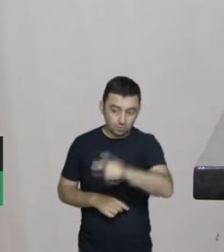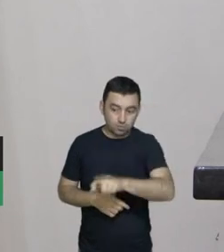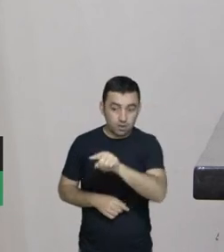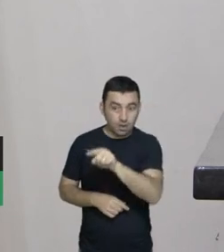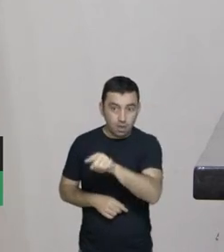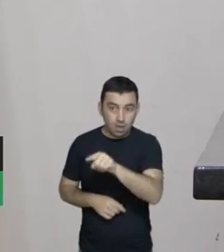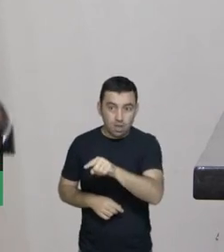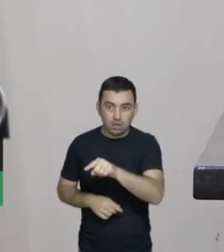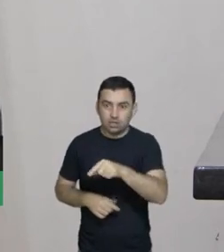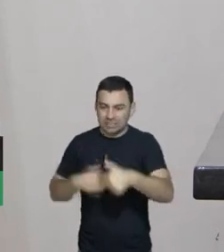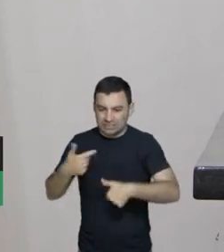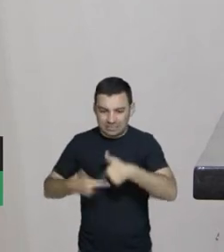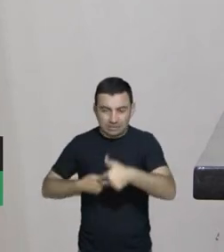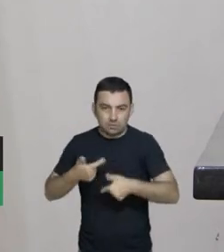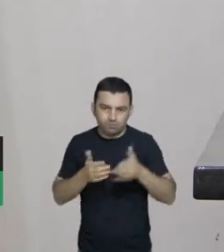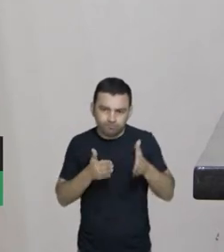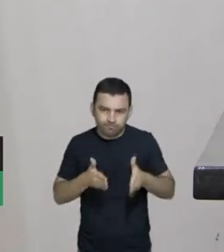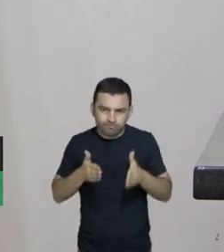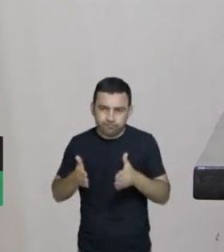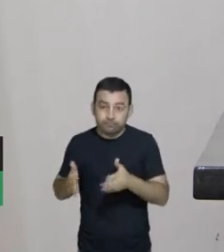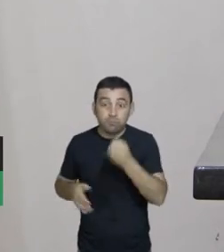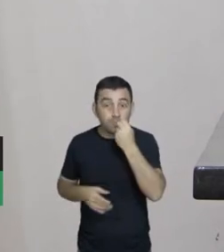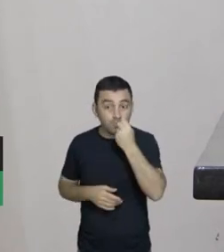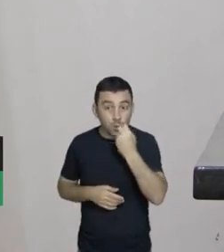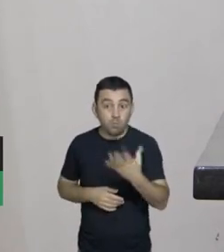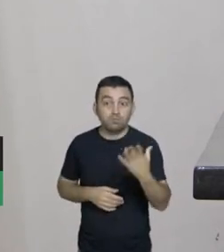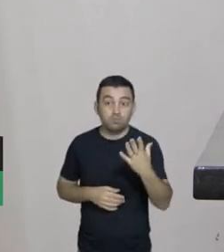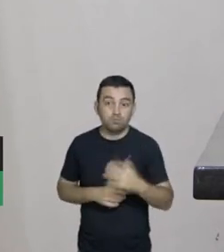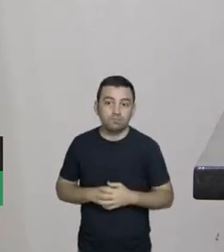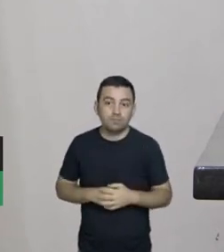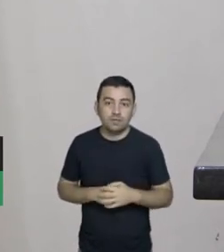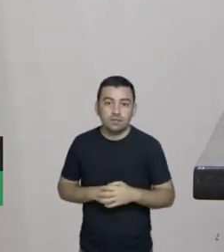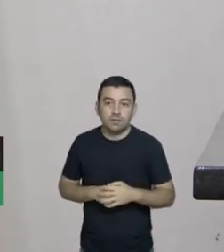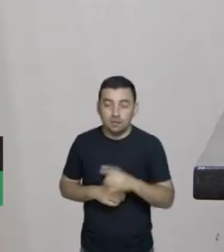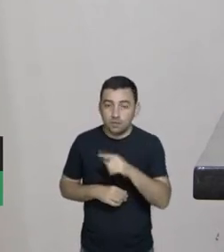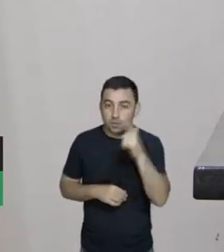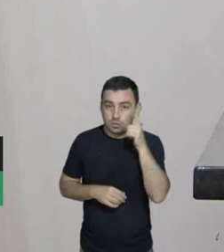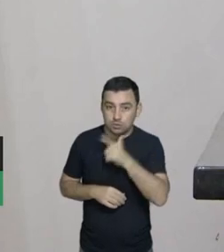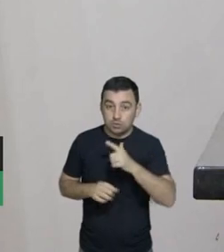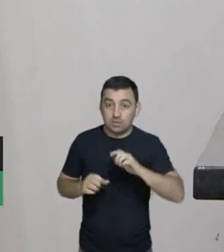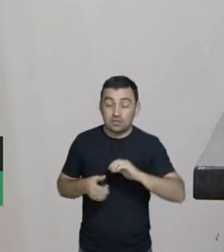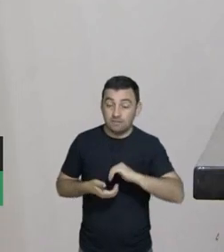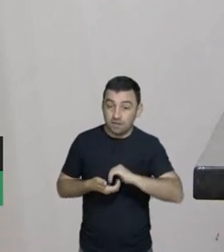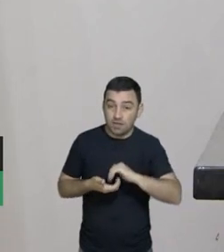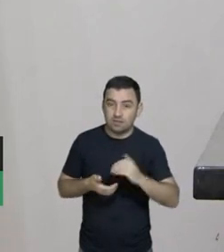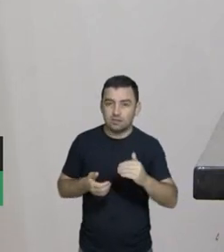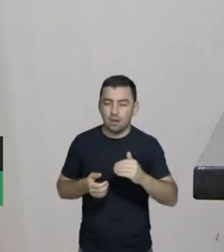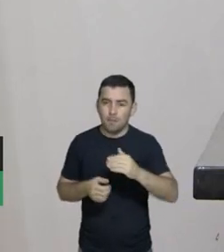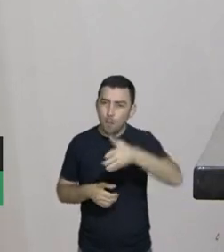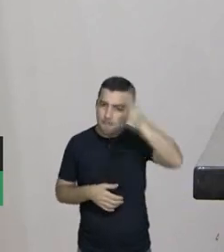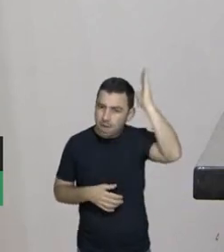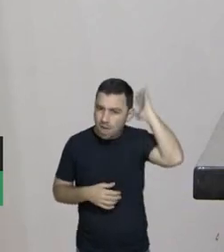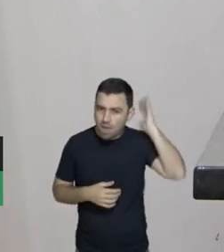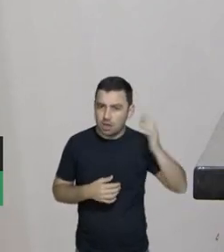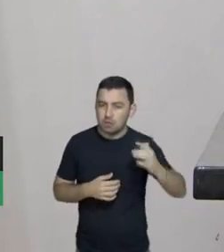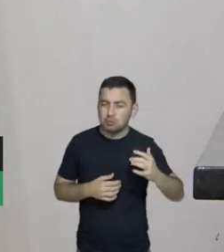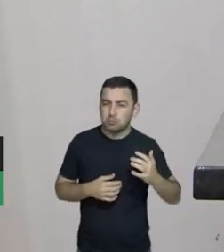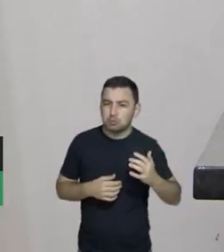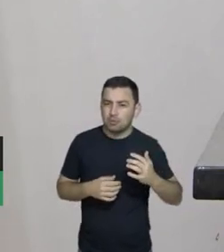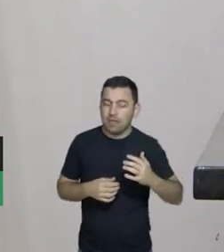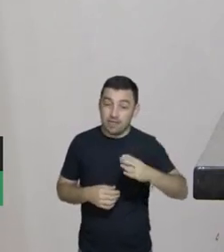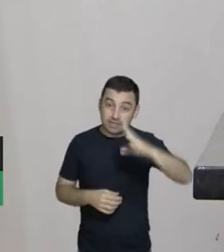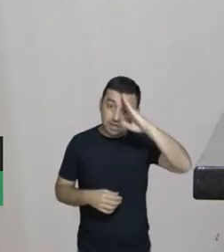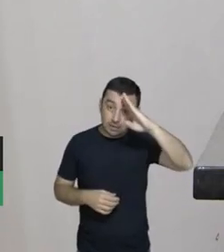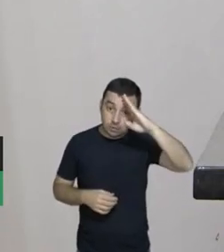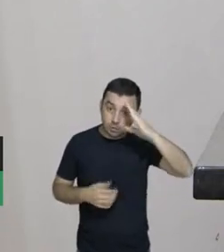um trabalho de organização muito bom. Ele conseguiu unir Defesa Civil, bombeiros, exército e